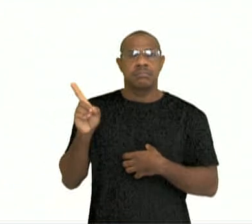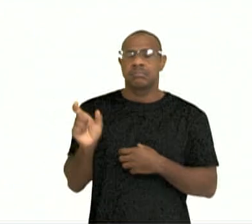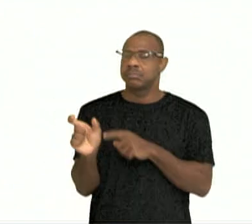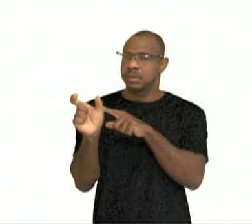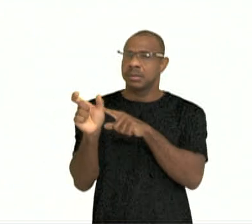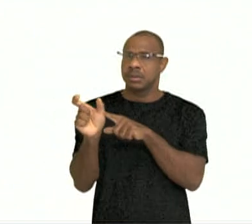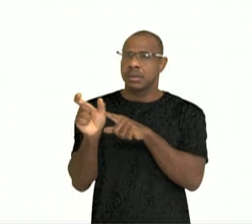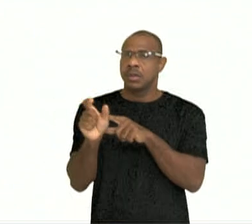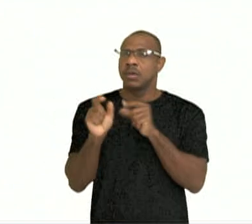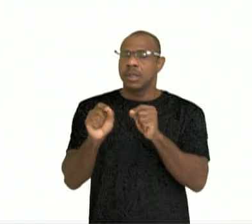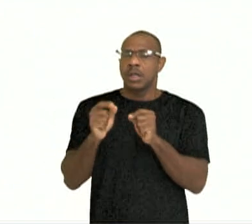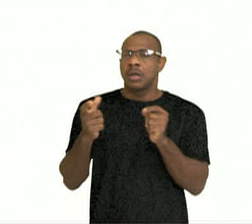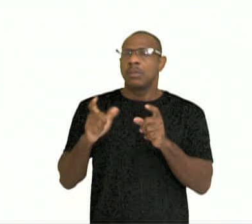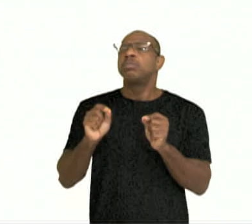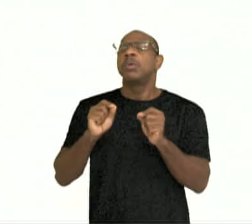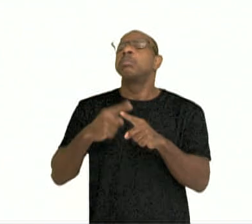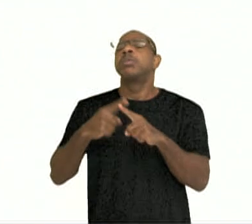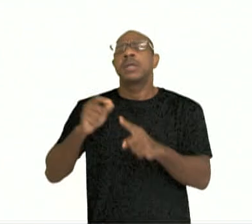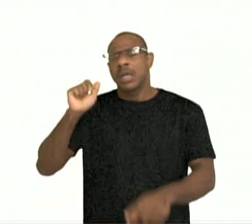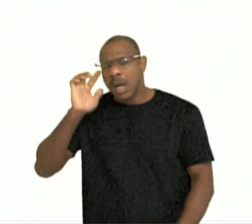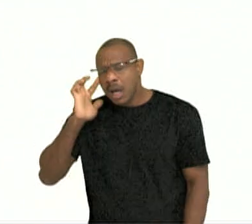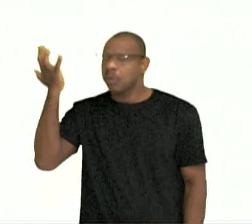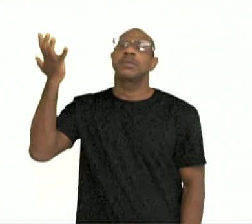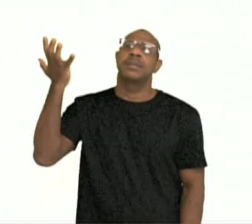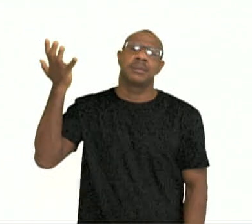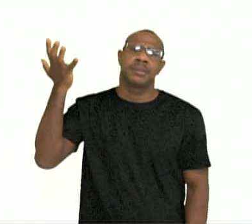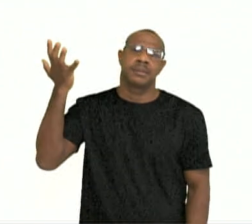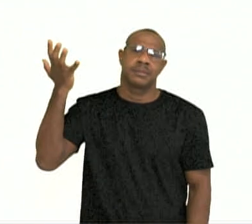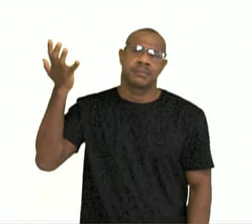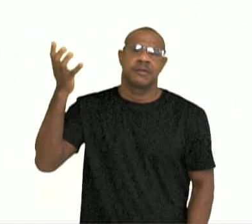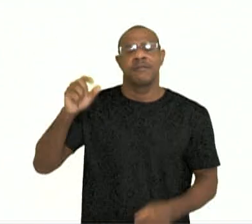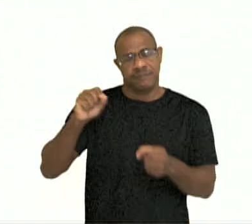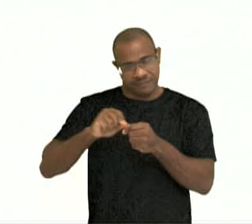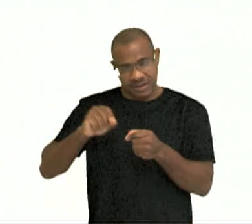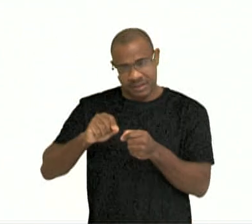Faz aí, que eu volto daqui a pouco conferir contigo.